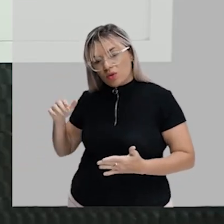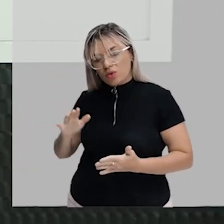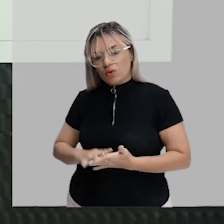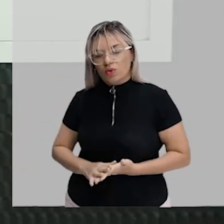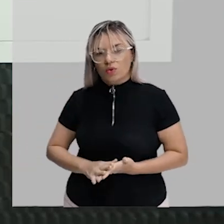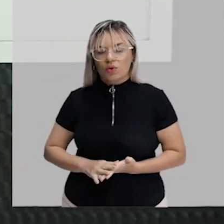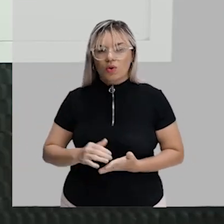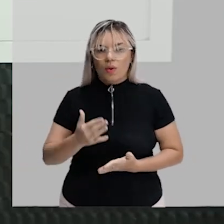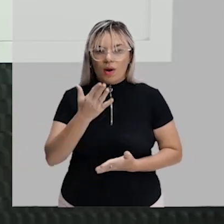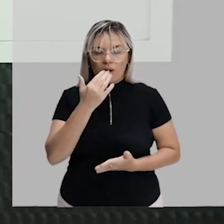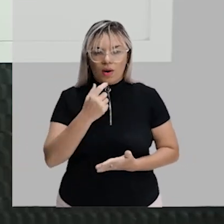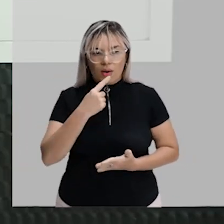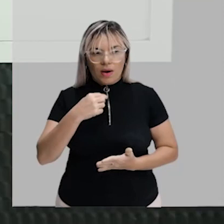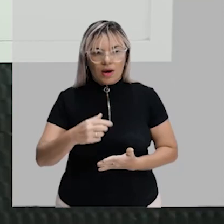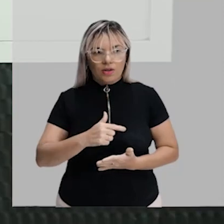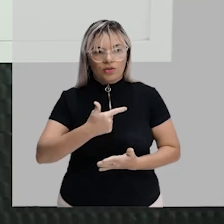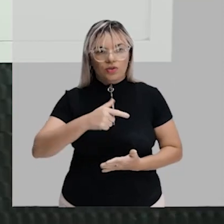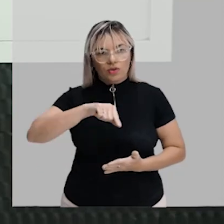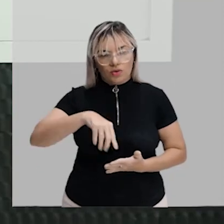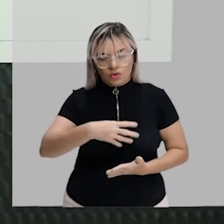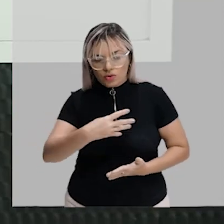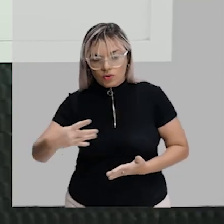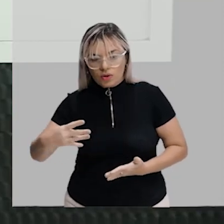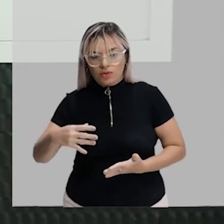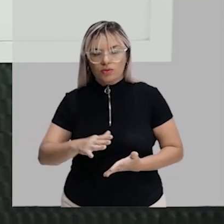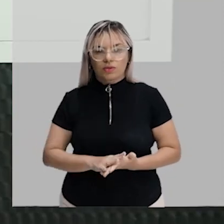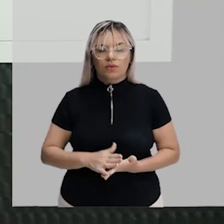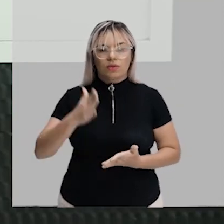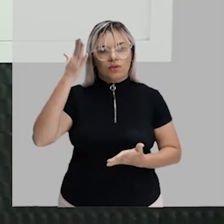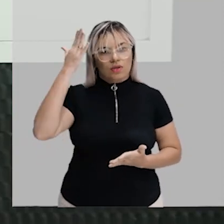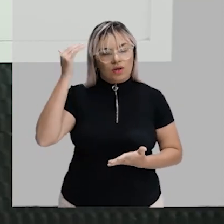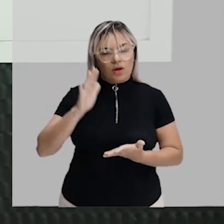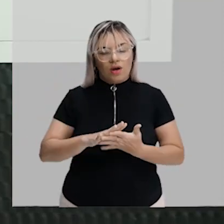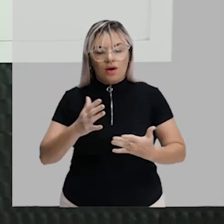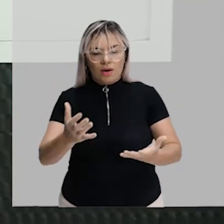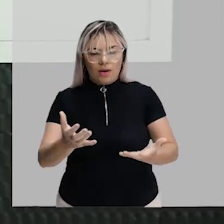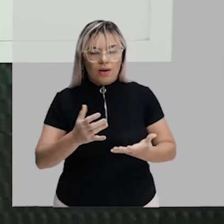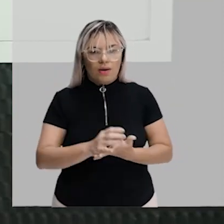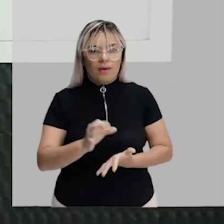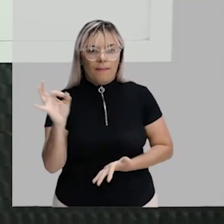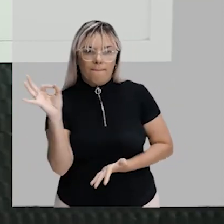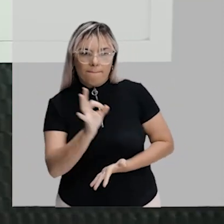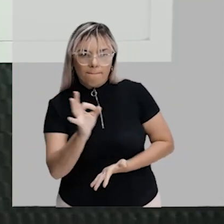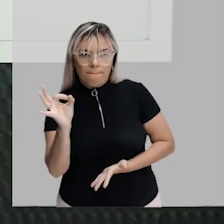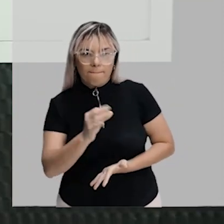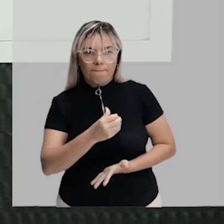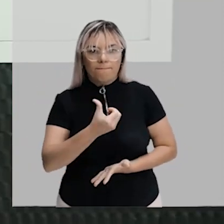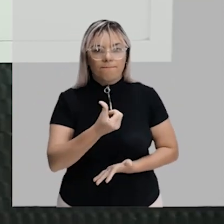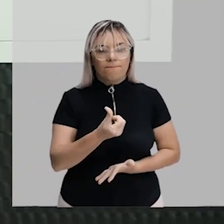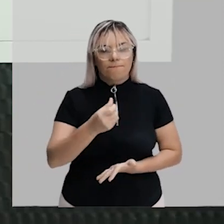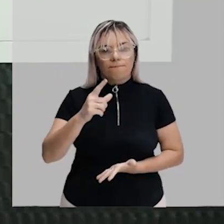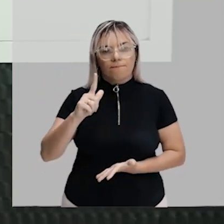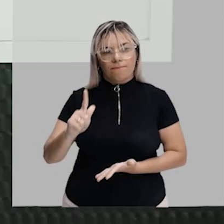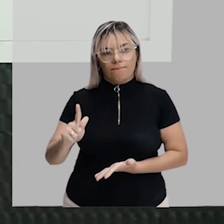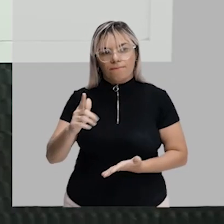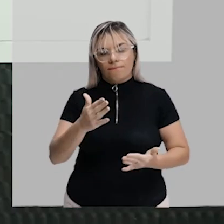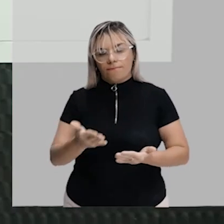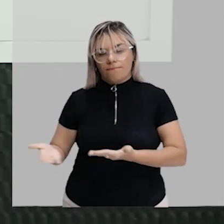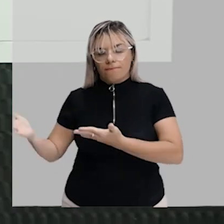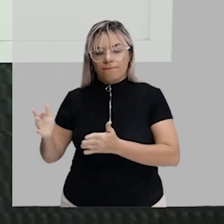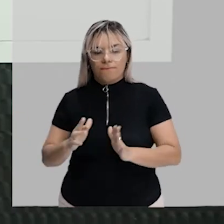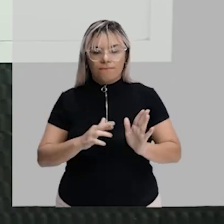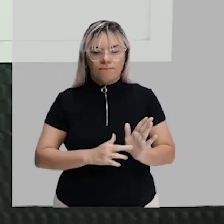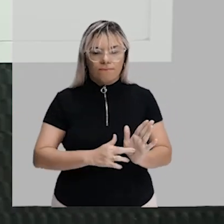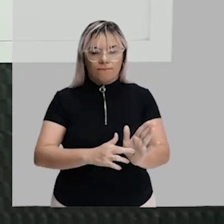2,4. Então, o que eu tive que fazer? Aí eu tenho que saber quantos por cento é esses 6 gramas. Tá? Quanto ele representa